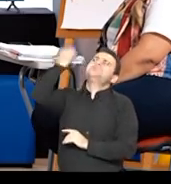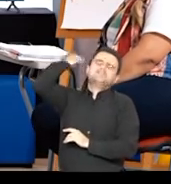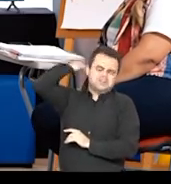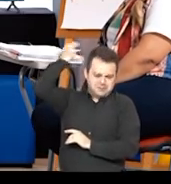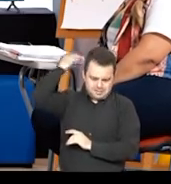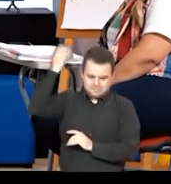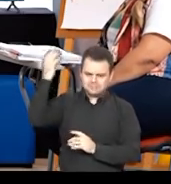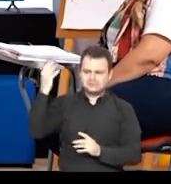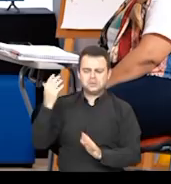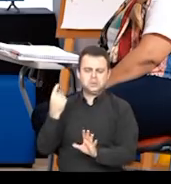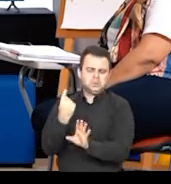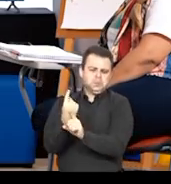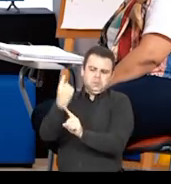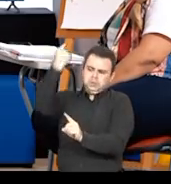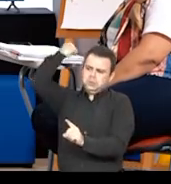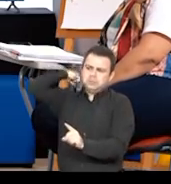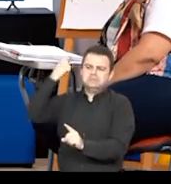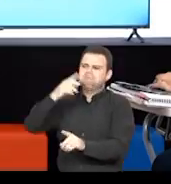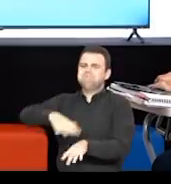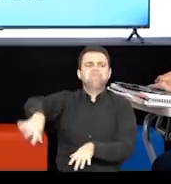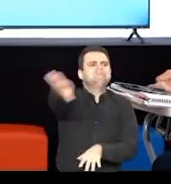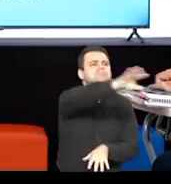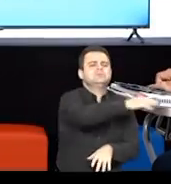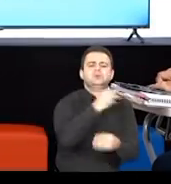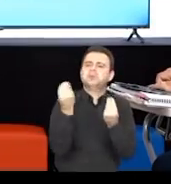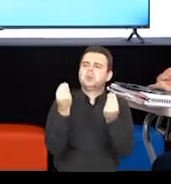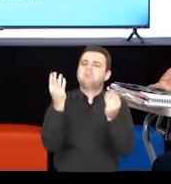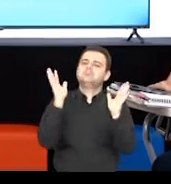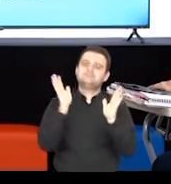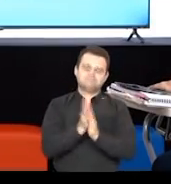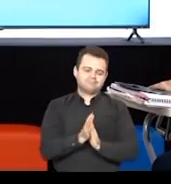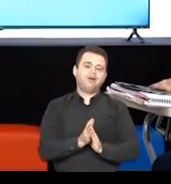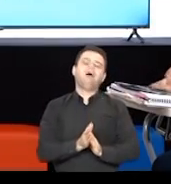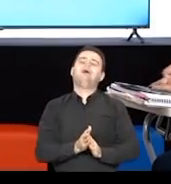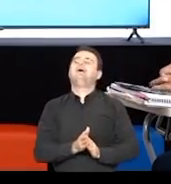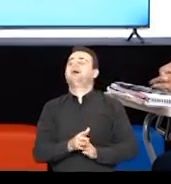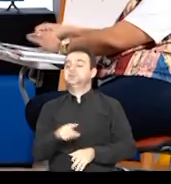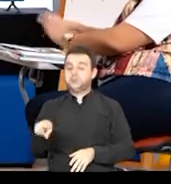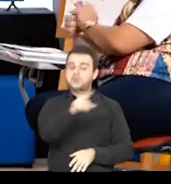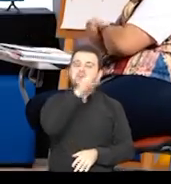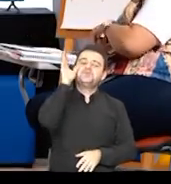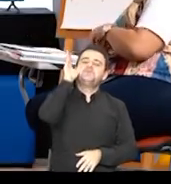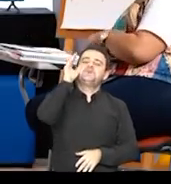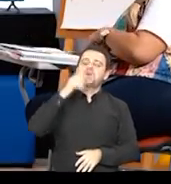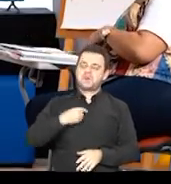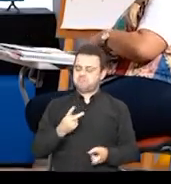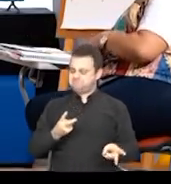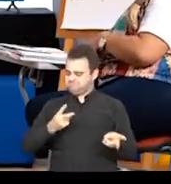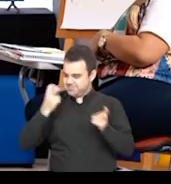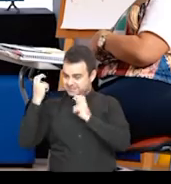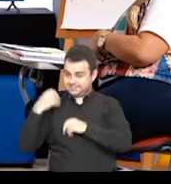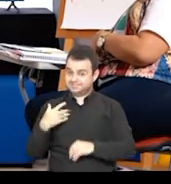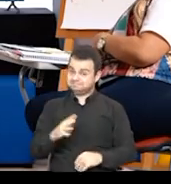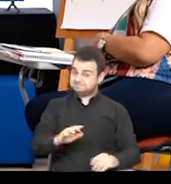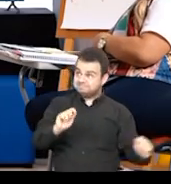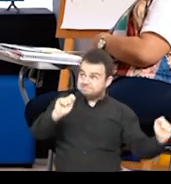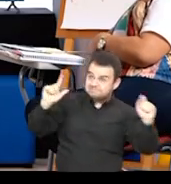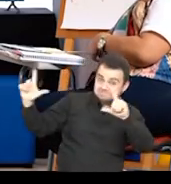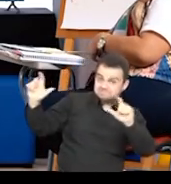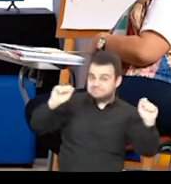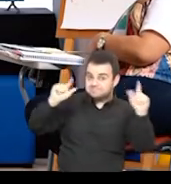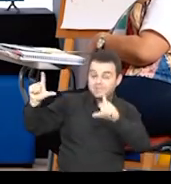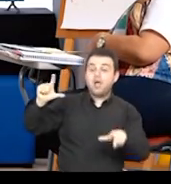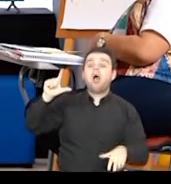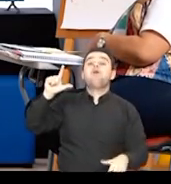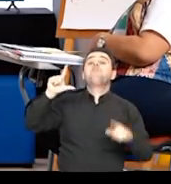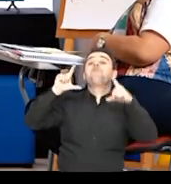esse tempão atrás, como é que era? Eu sabia que vocês iam ficar curiosos. E por isso eu trouxe fotos de paisagens em São